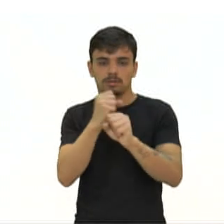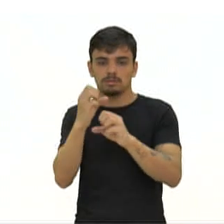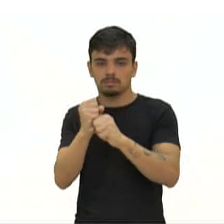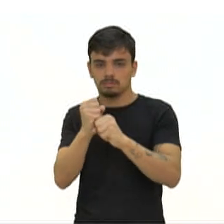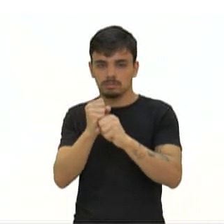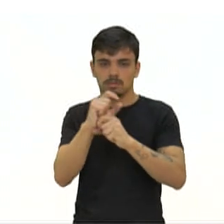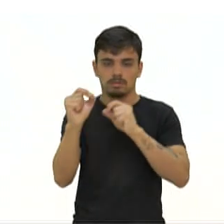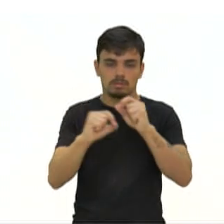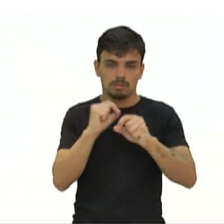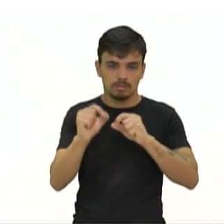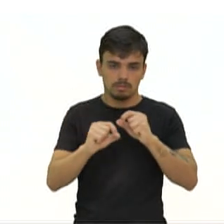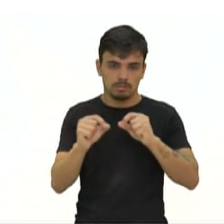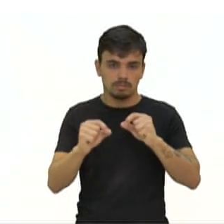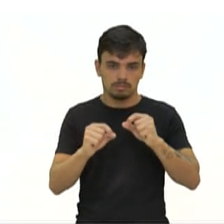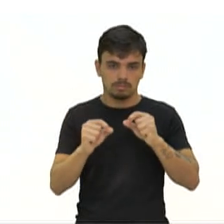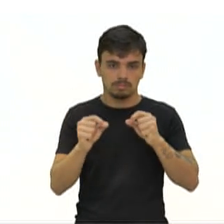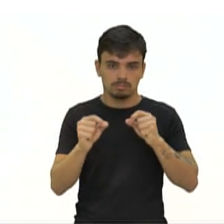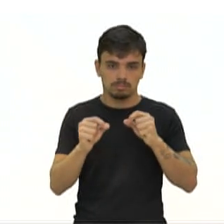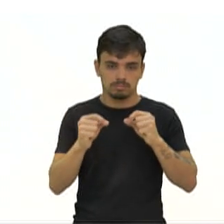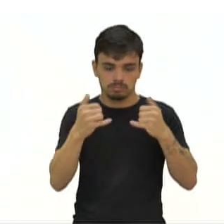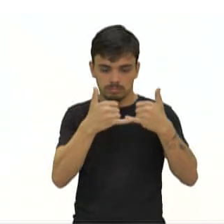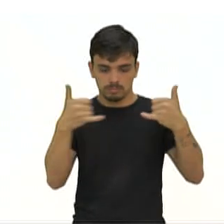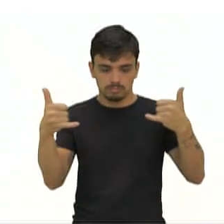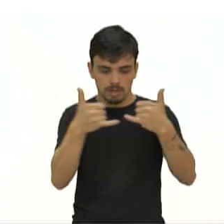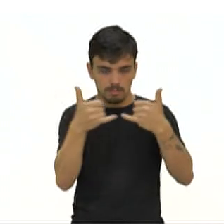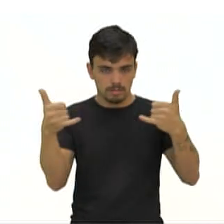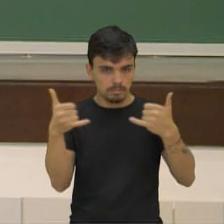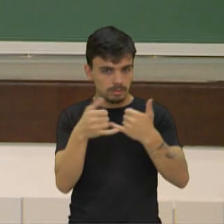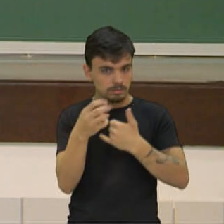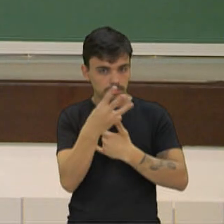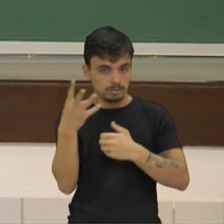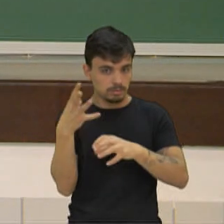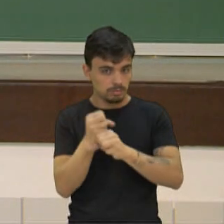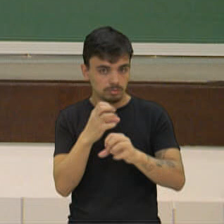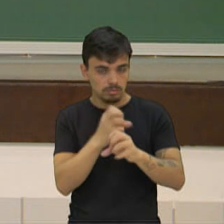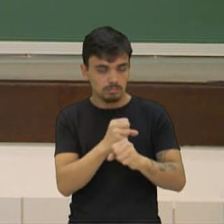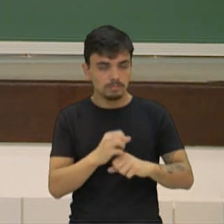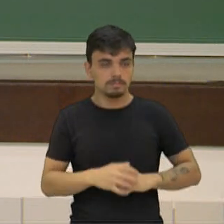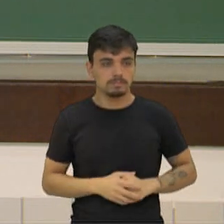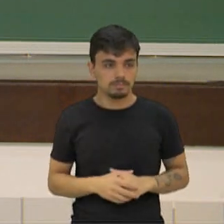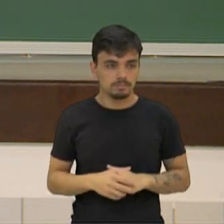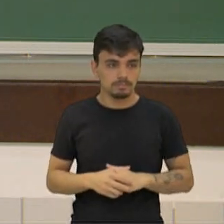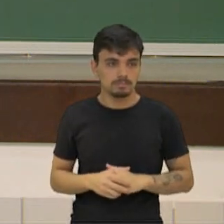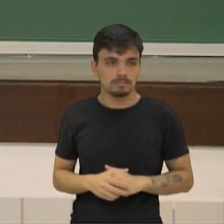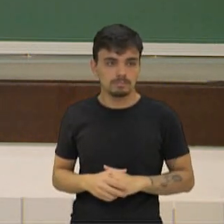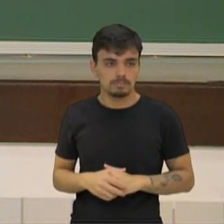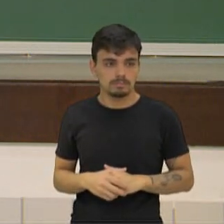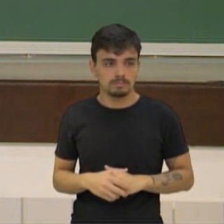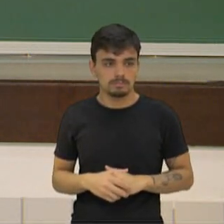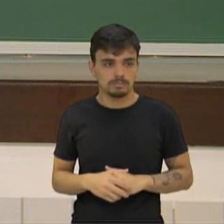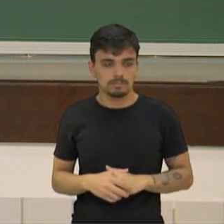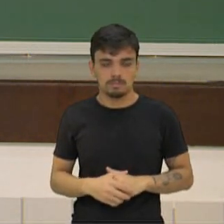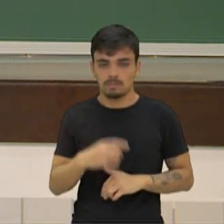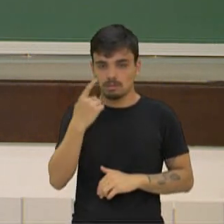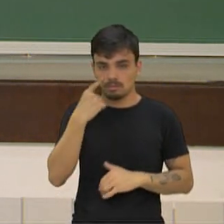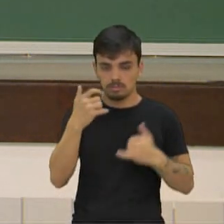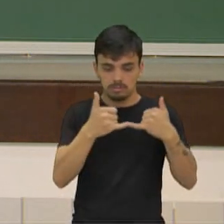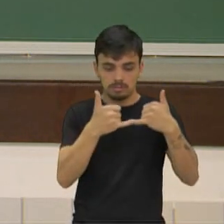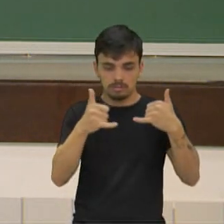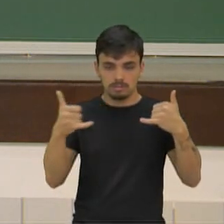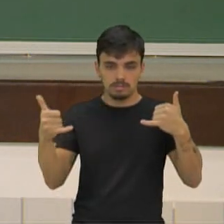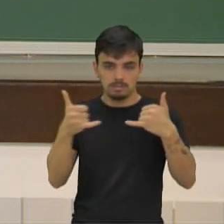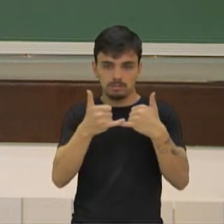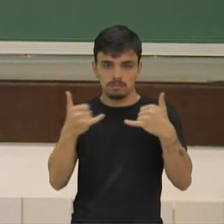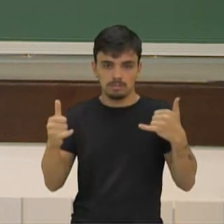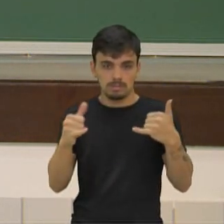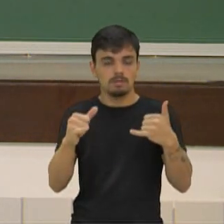cada resistor. Soma das três correntes. Então eu vou ter o seguinte, que a corrente da fonte